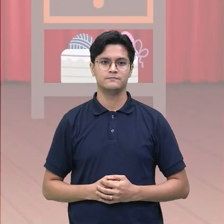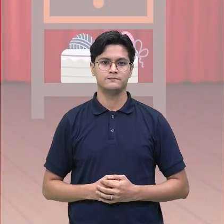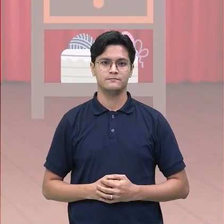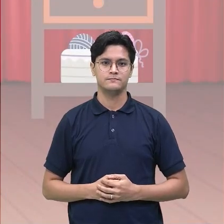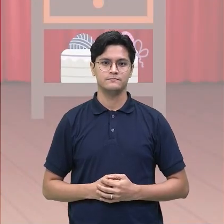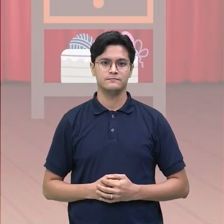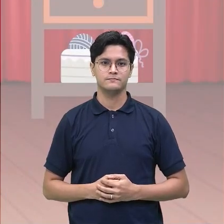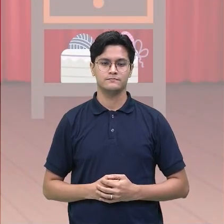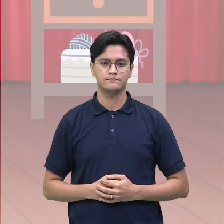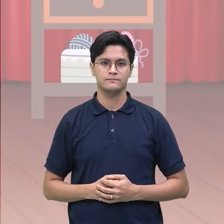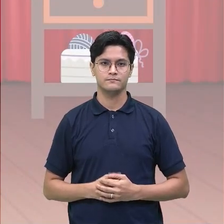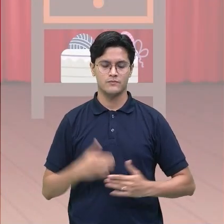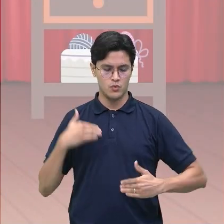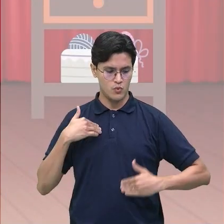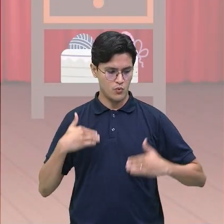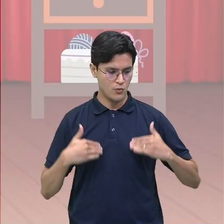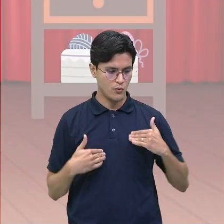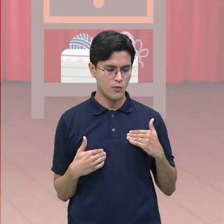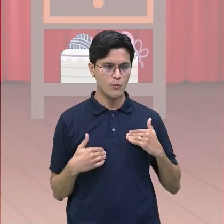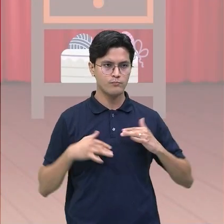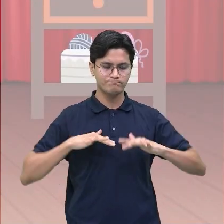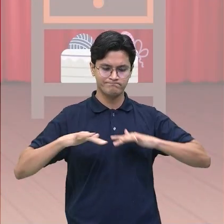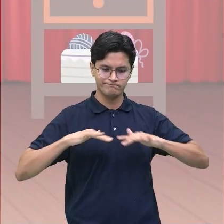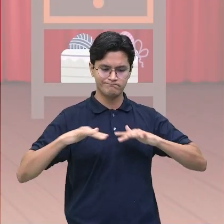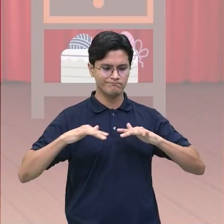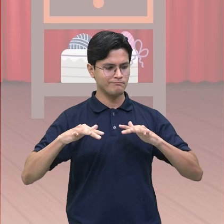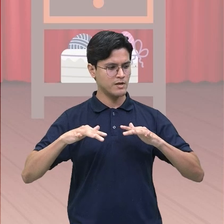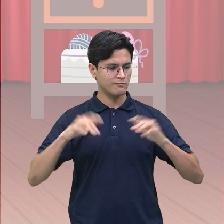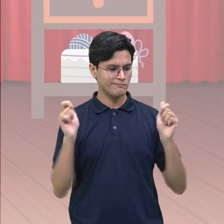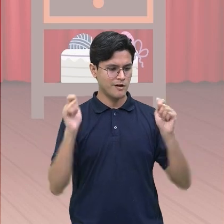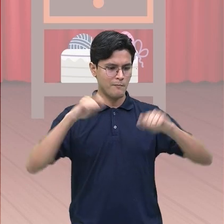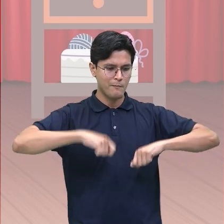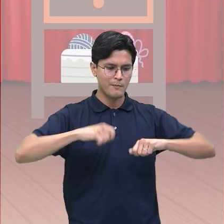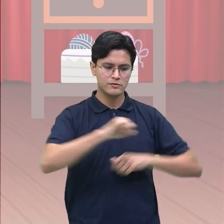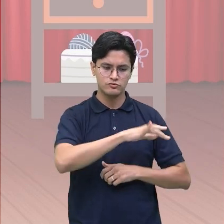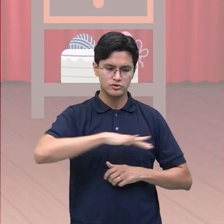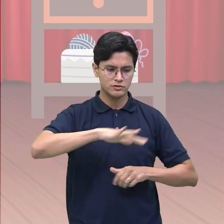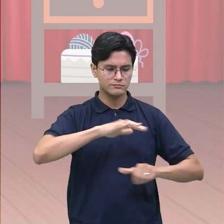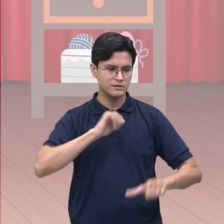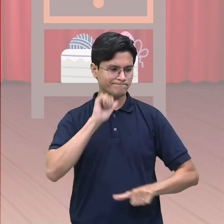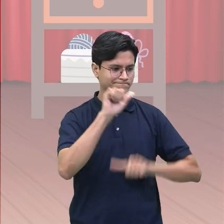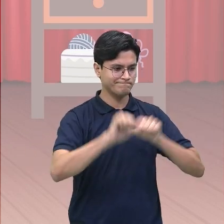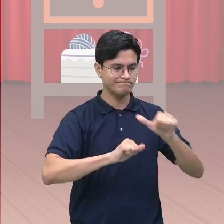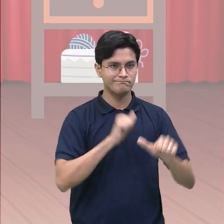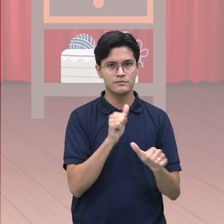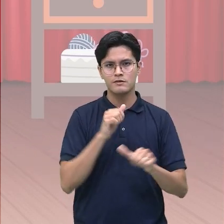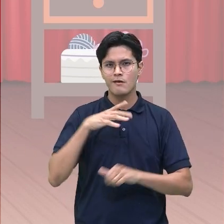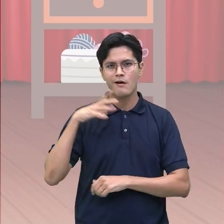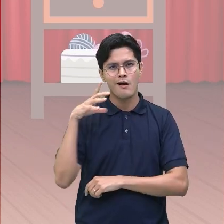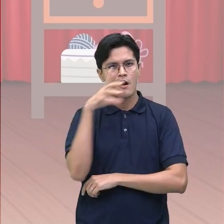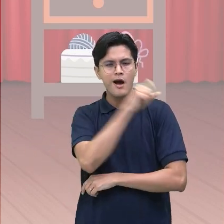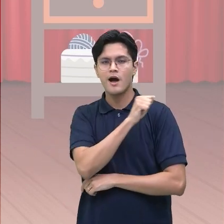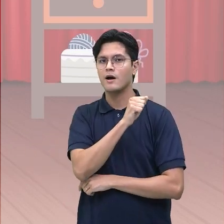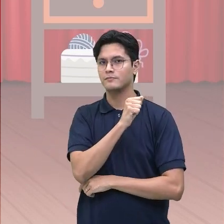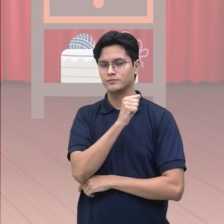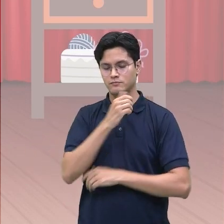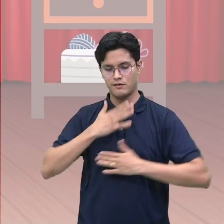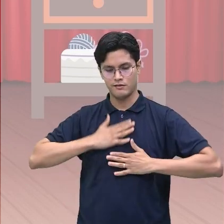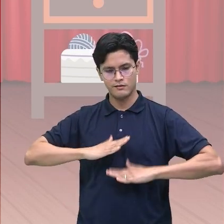O movimento transforma o espaço. Rápido, lento,